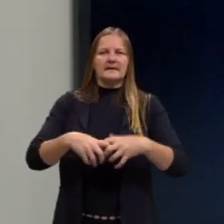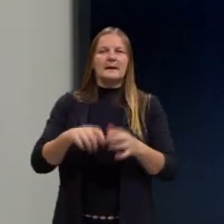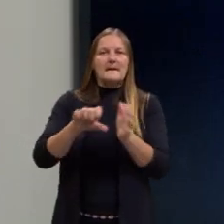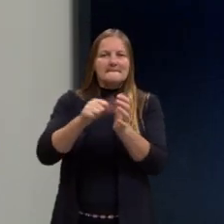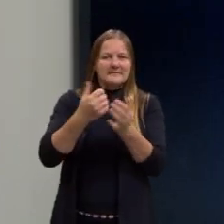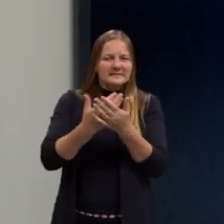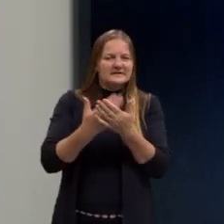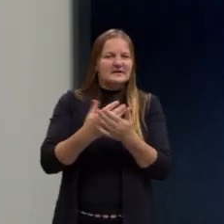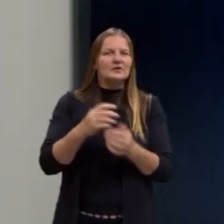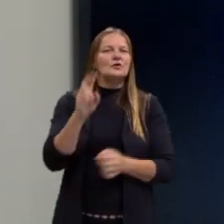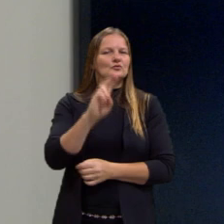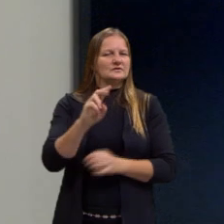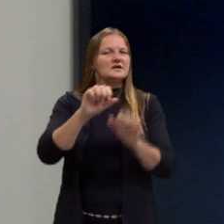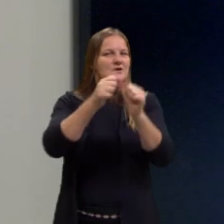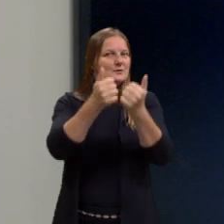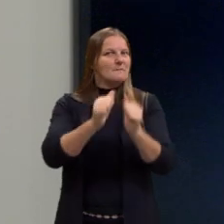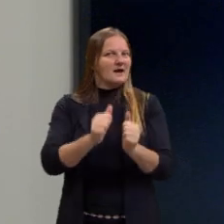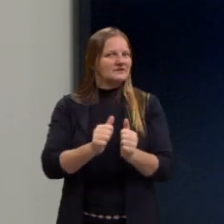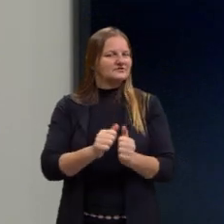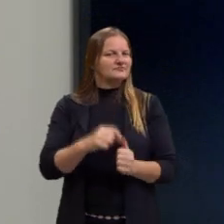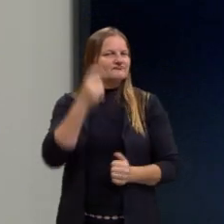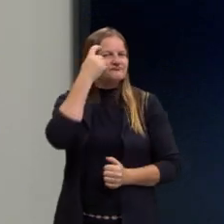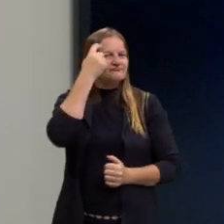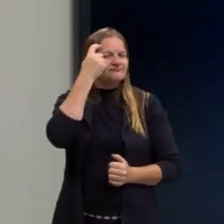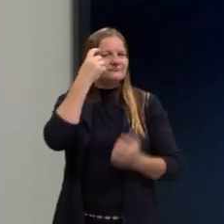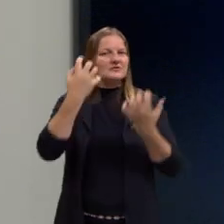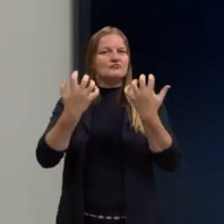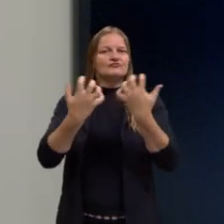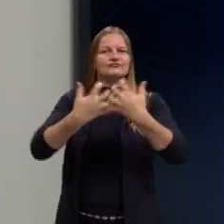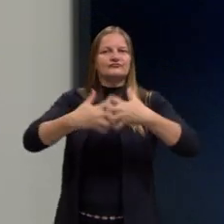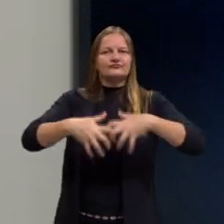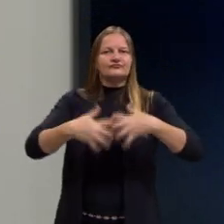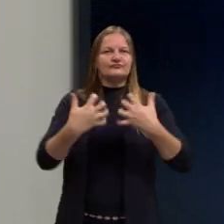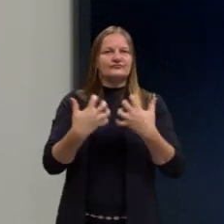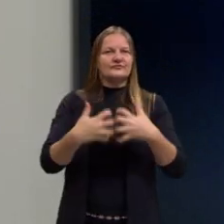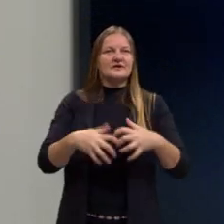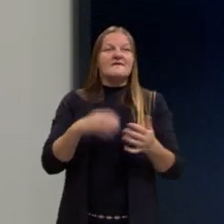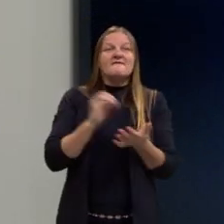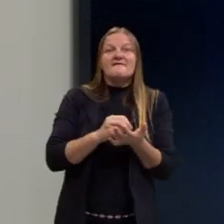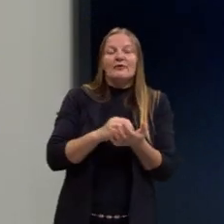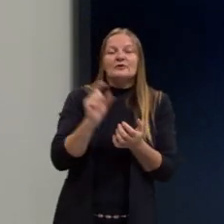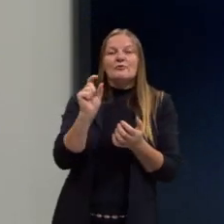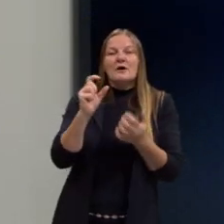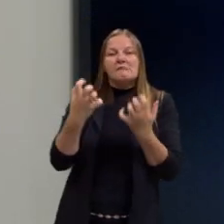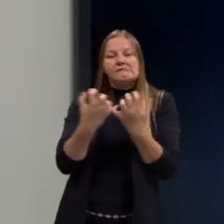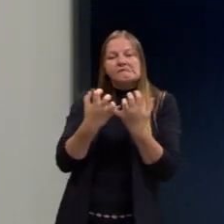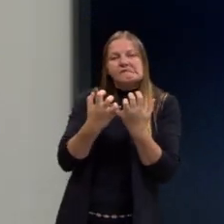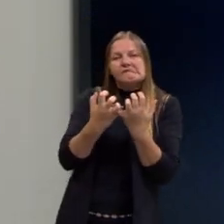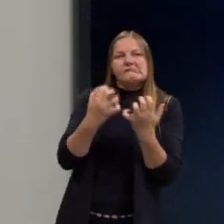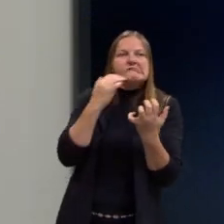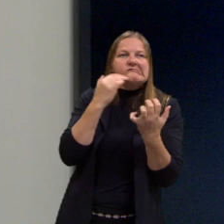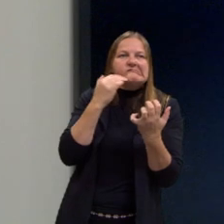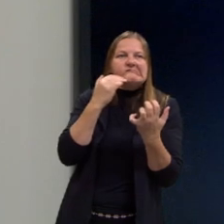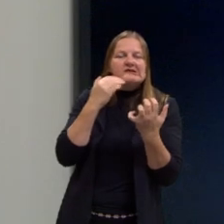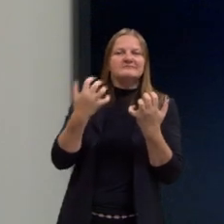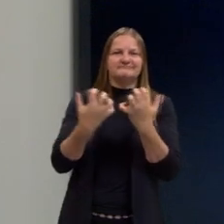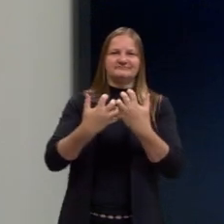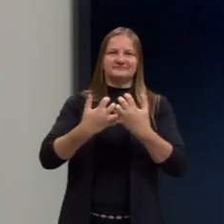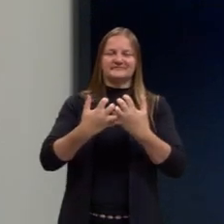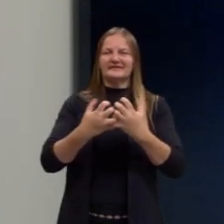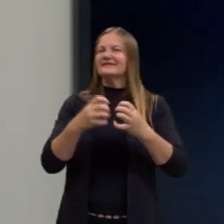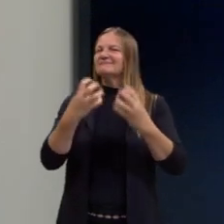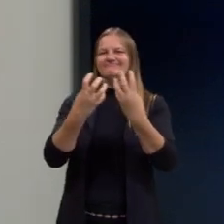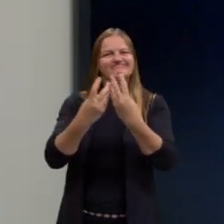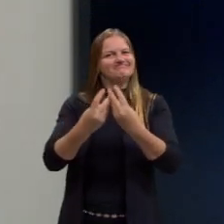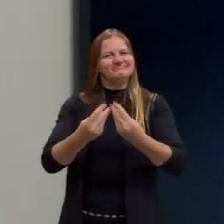umas imagens também em relação a essa ideia de engrenagem de pensar que se falta uma peça de